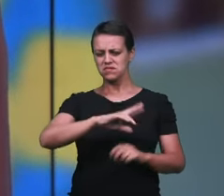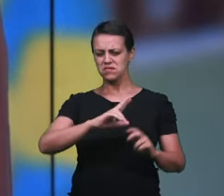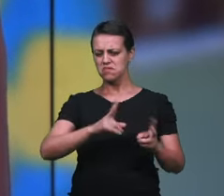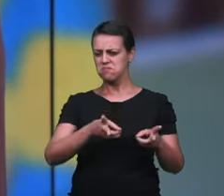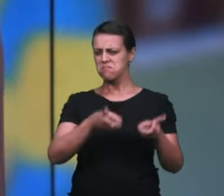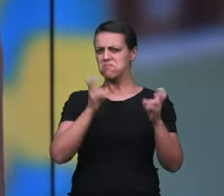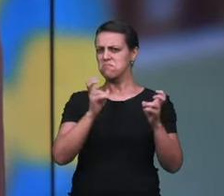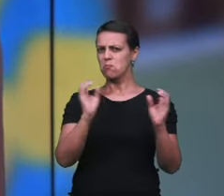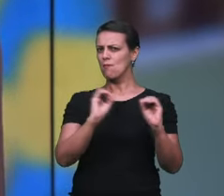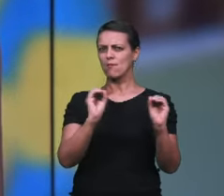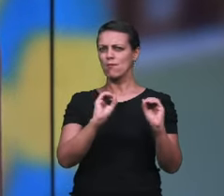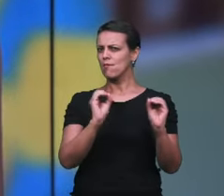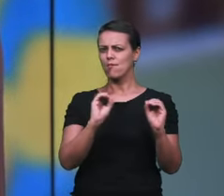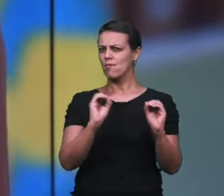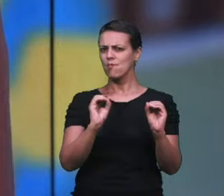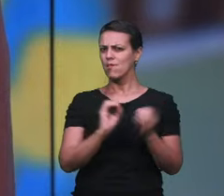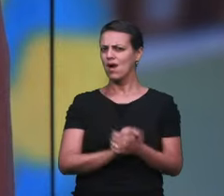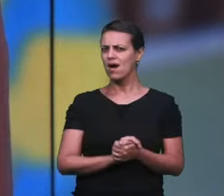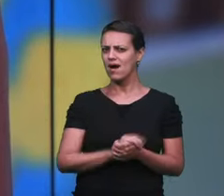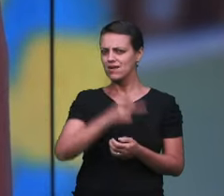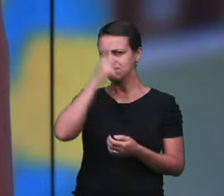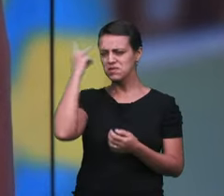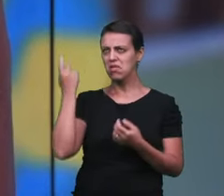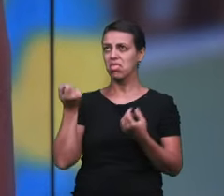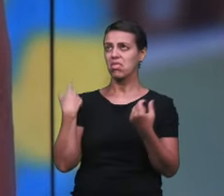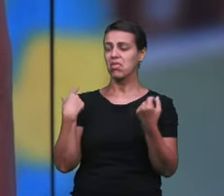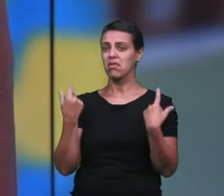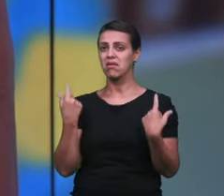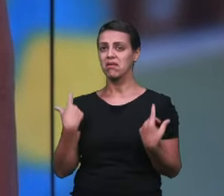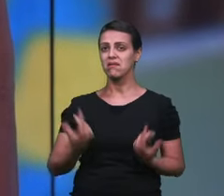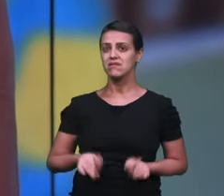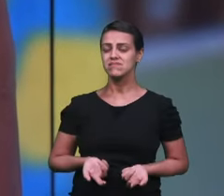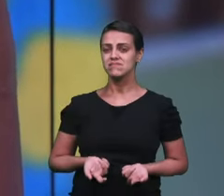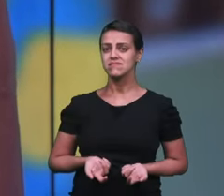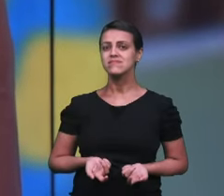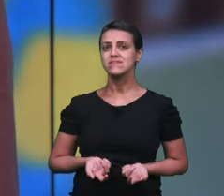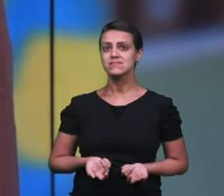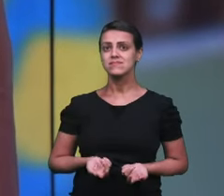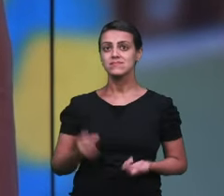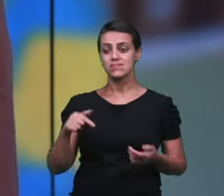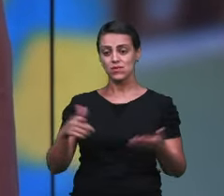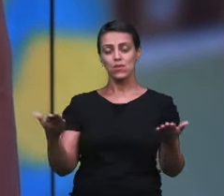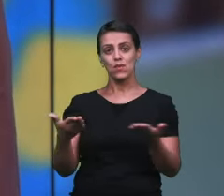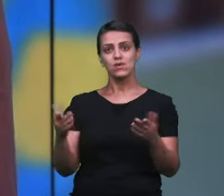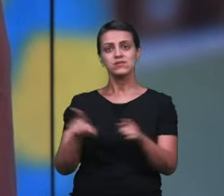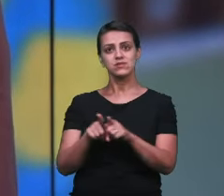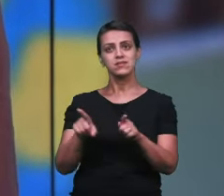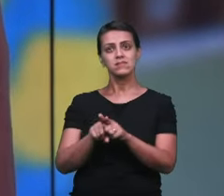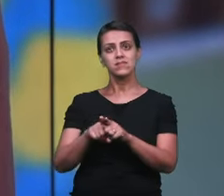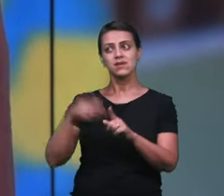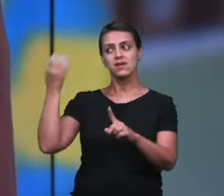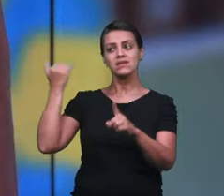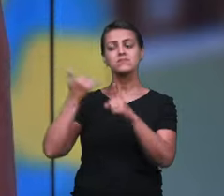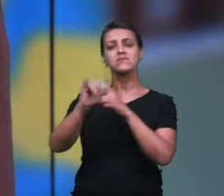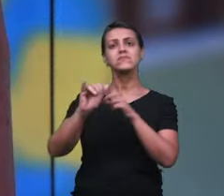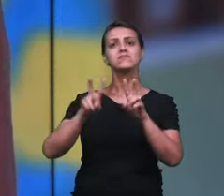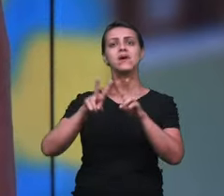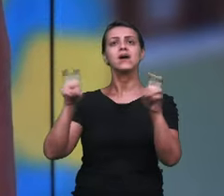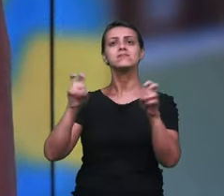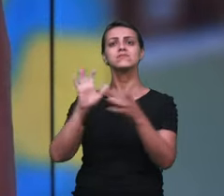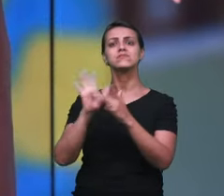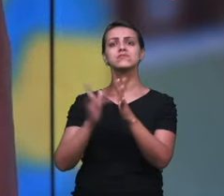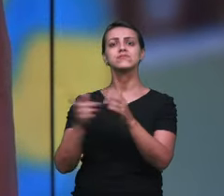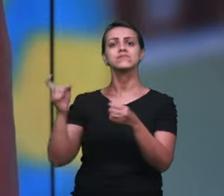estavam atentas às profecias. E nos nossos dias, as profecias sobre a volta de Jesus, elas estão